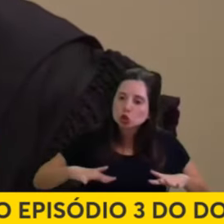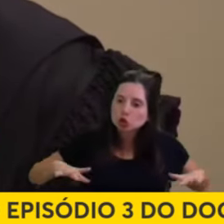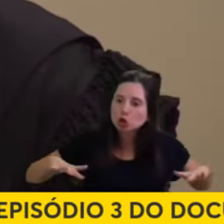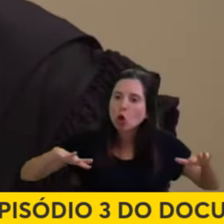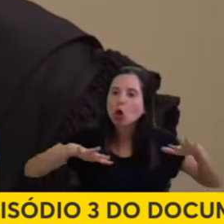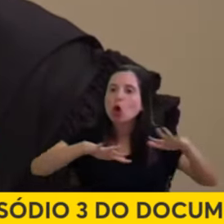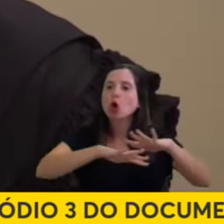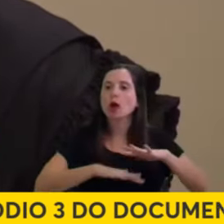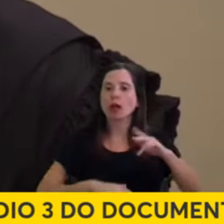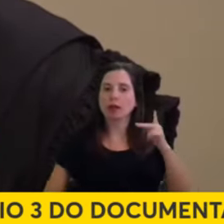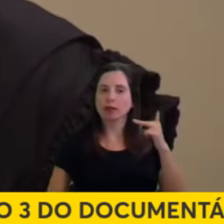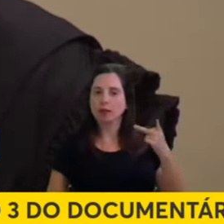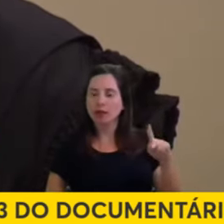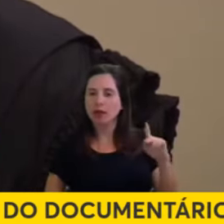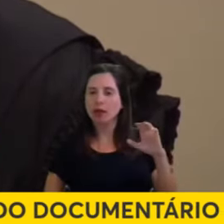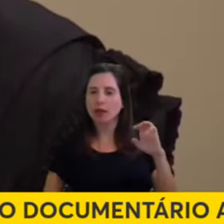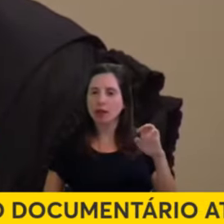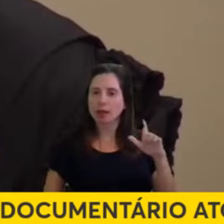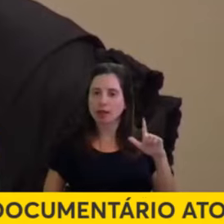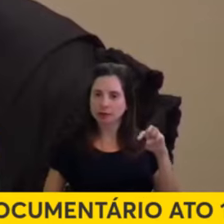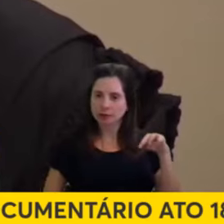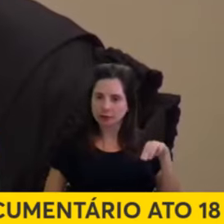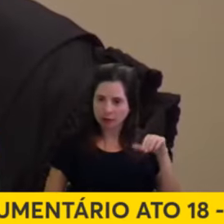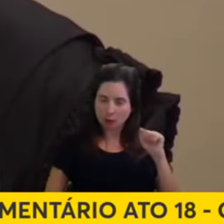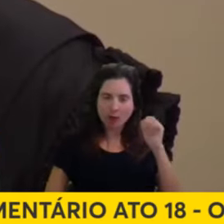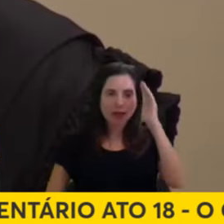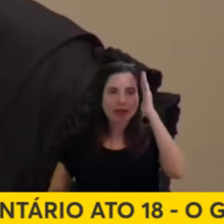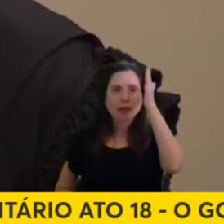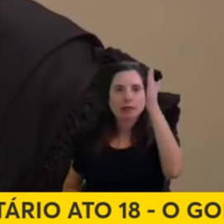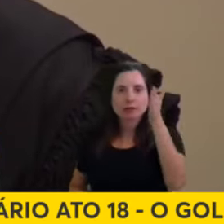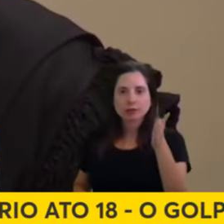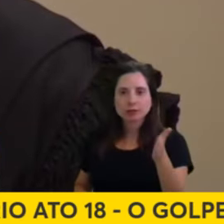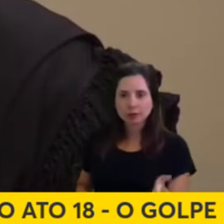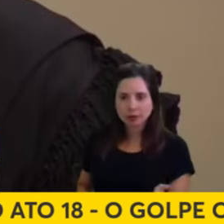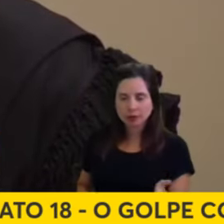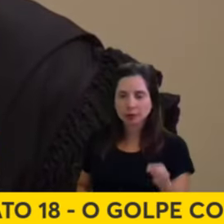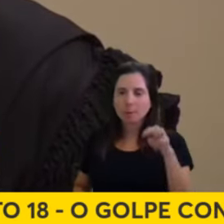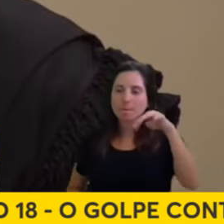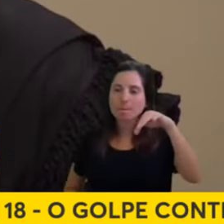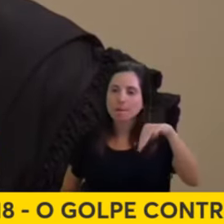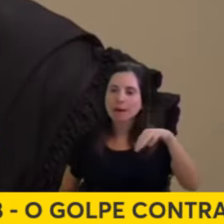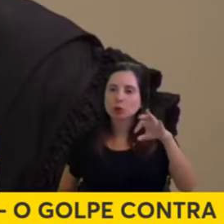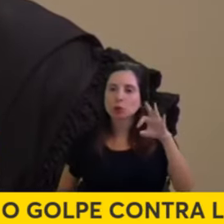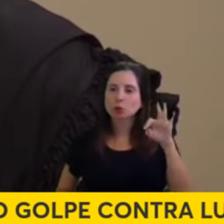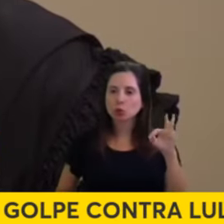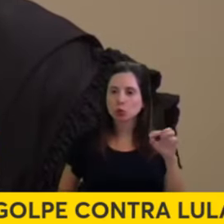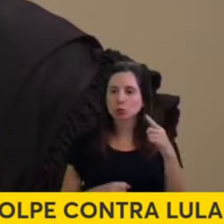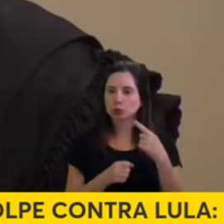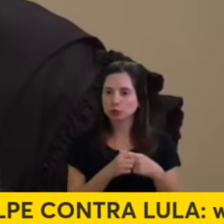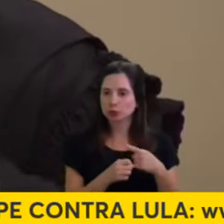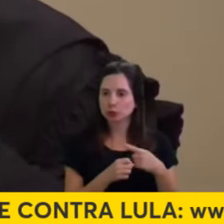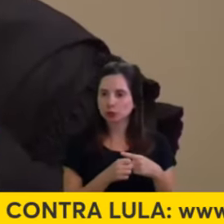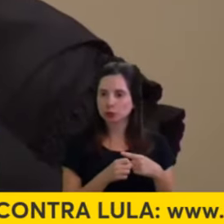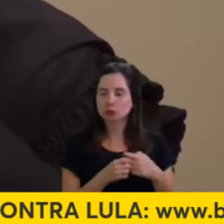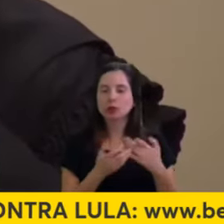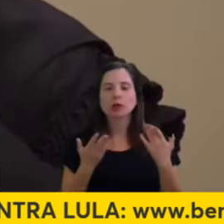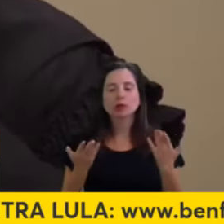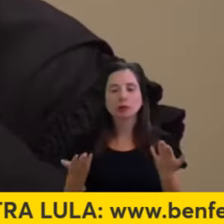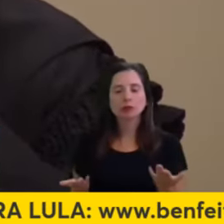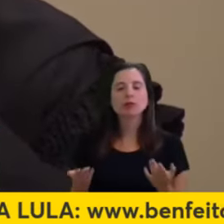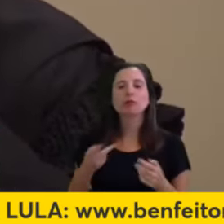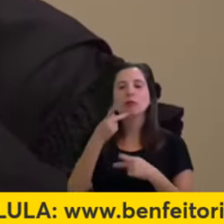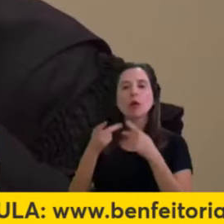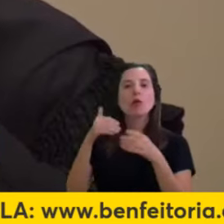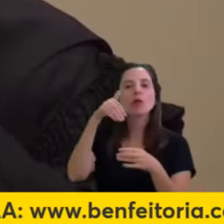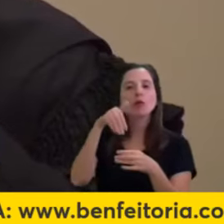início era direcionado ao Senado por Mato Grosso não exigindo pretensão à presidência da república como constou no voto do ministro que a